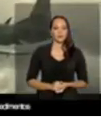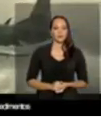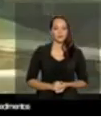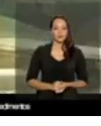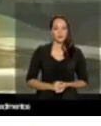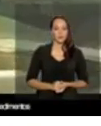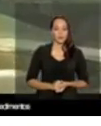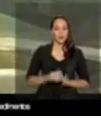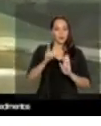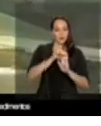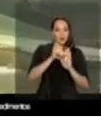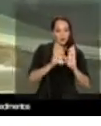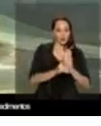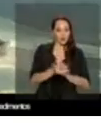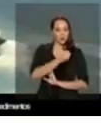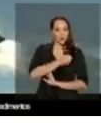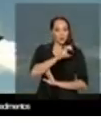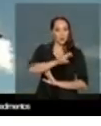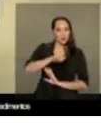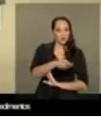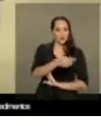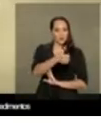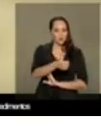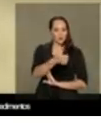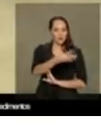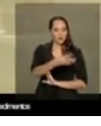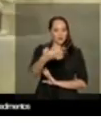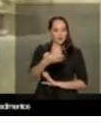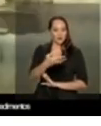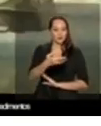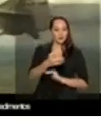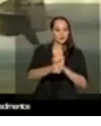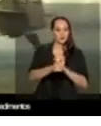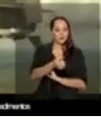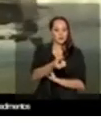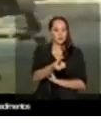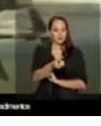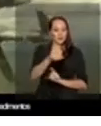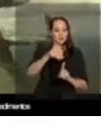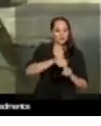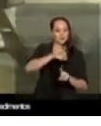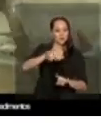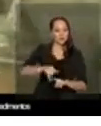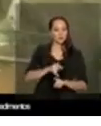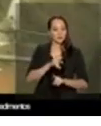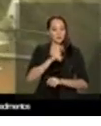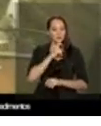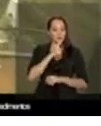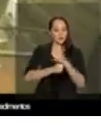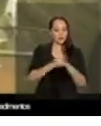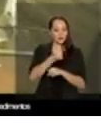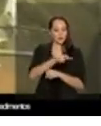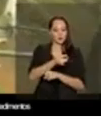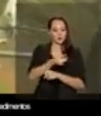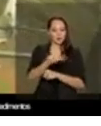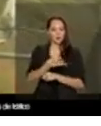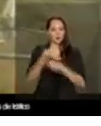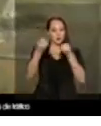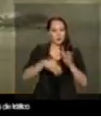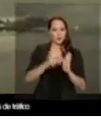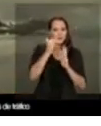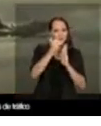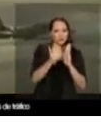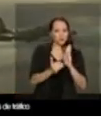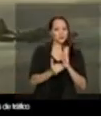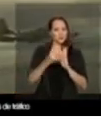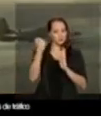O decreto número 5.144, de 16 de julho de 2004, estabelece os procedimentos a